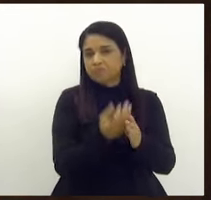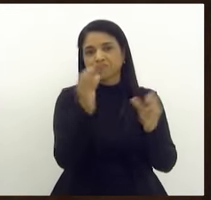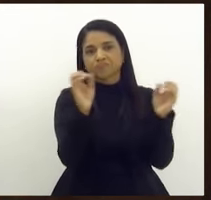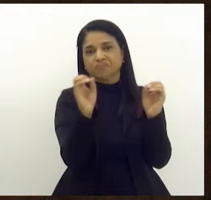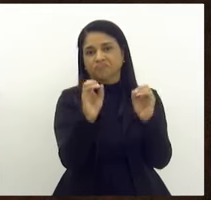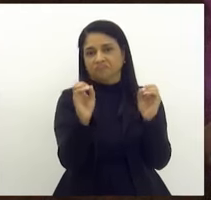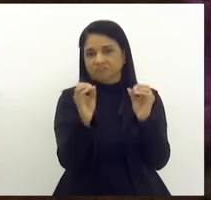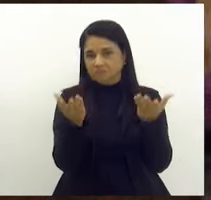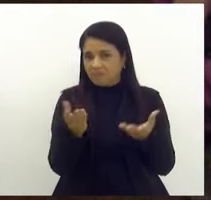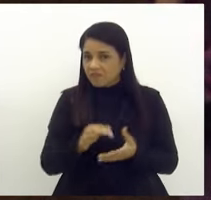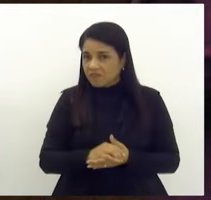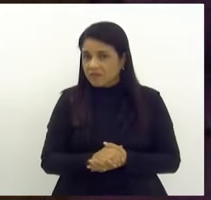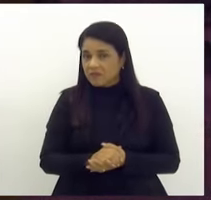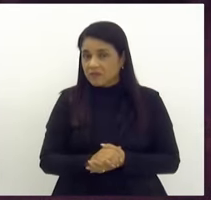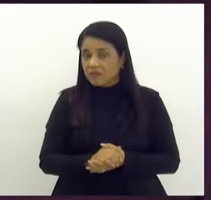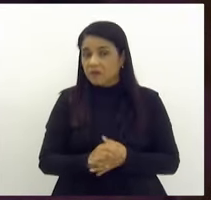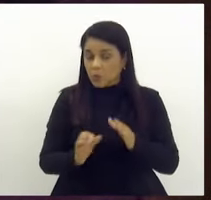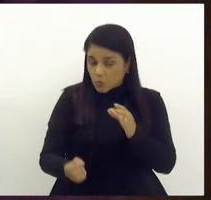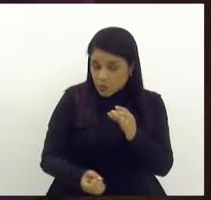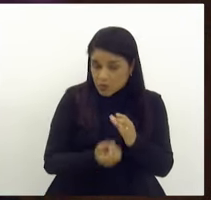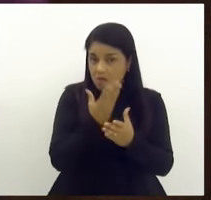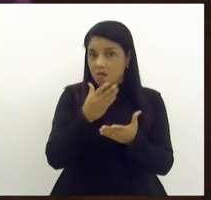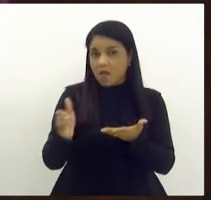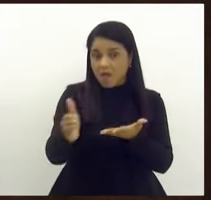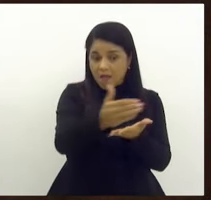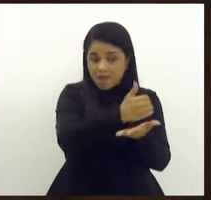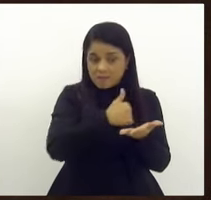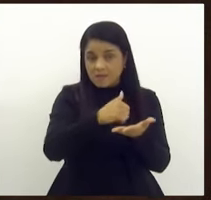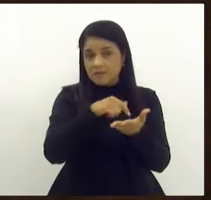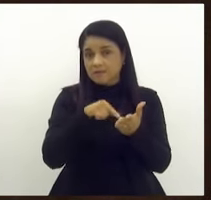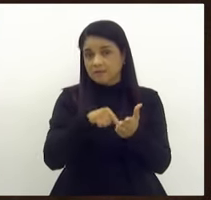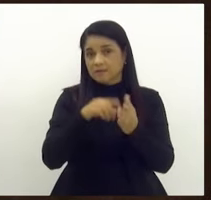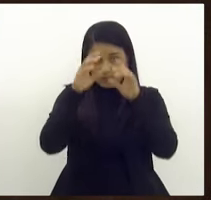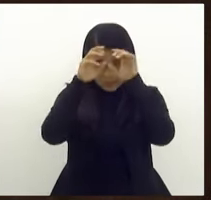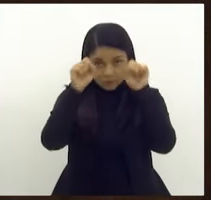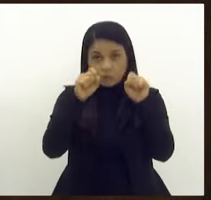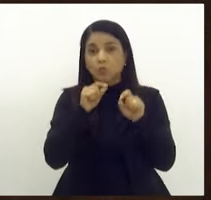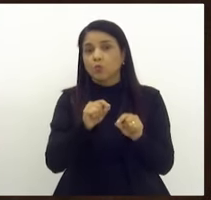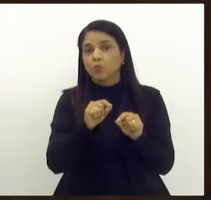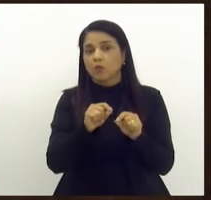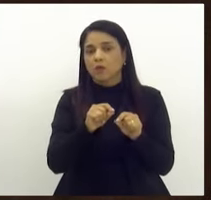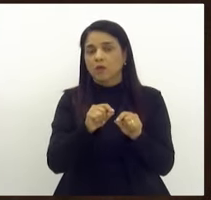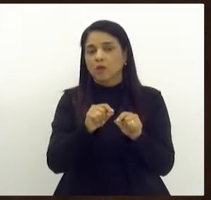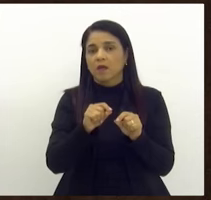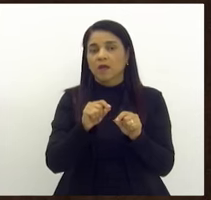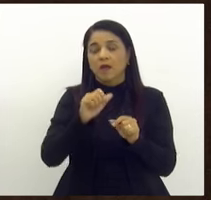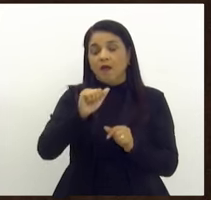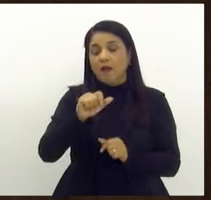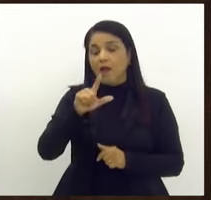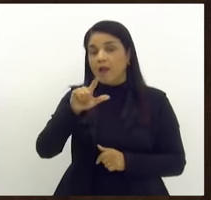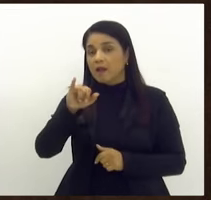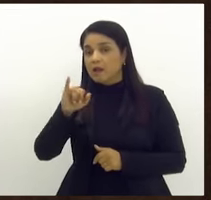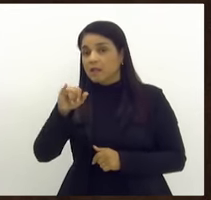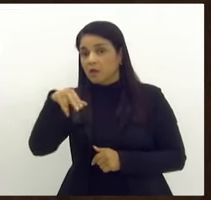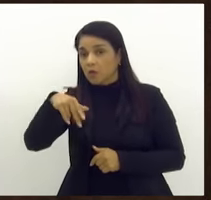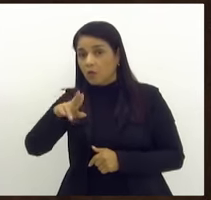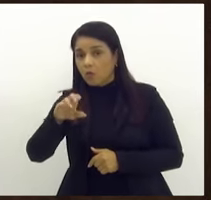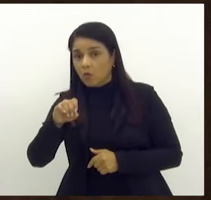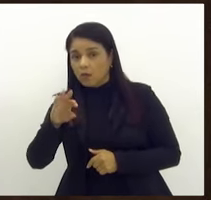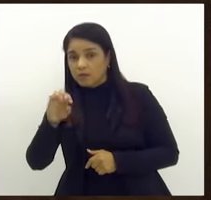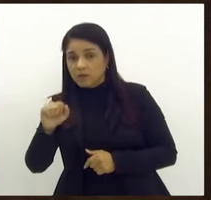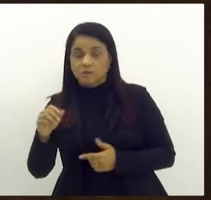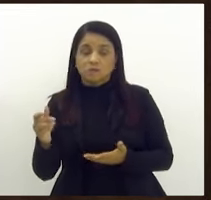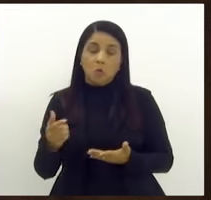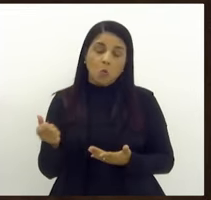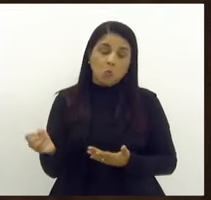real de receita o que cria receita tributária são alíquotas ou tributos novos tributos